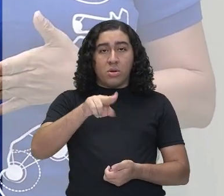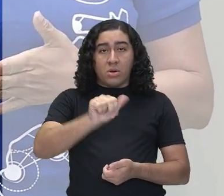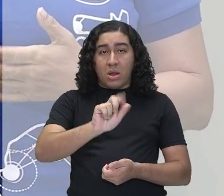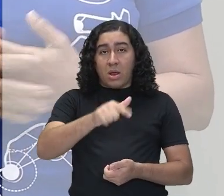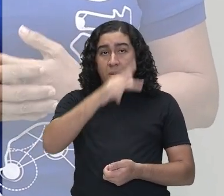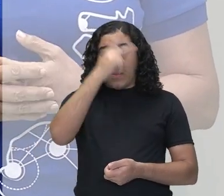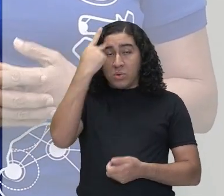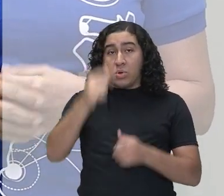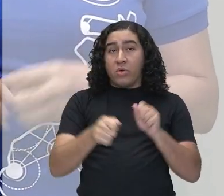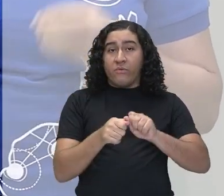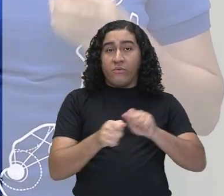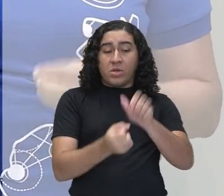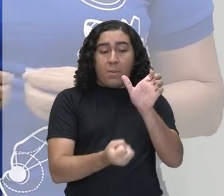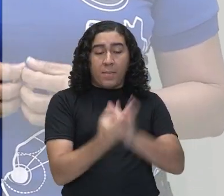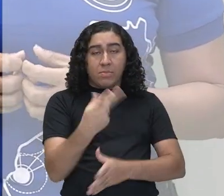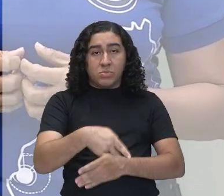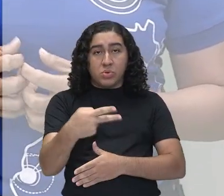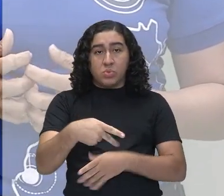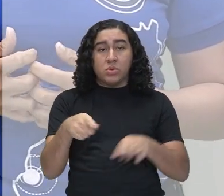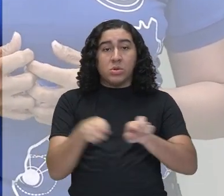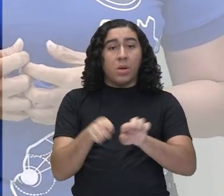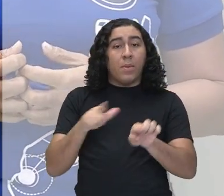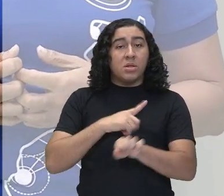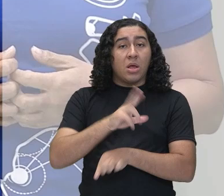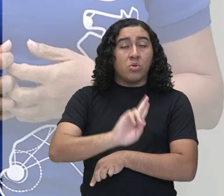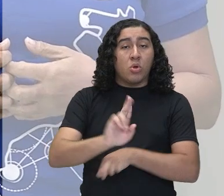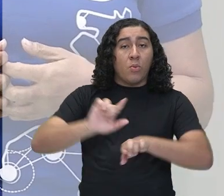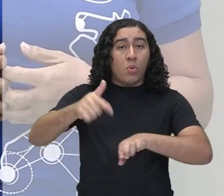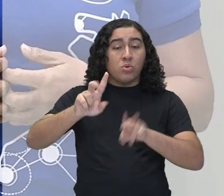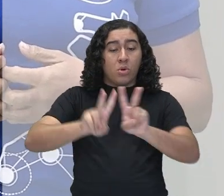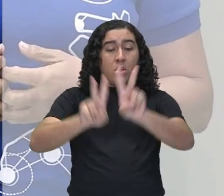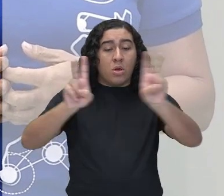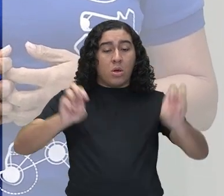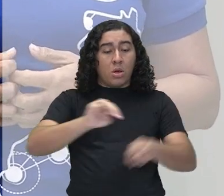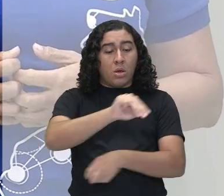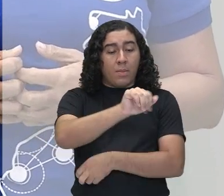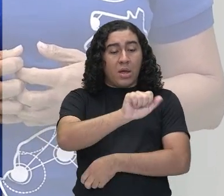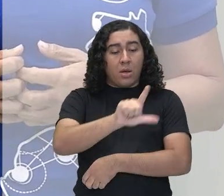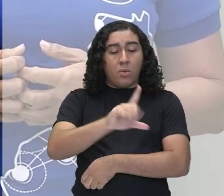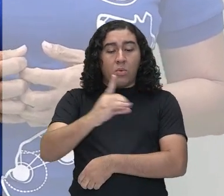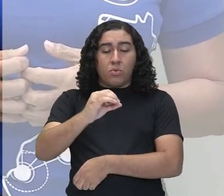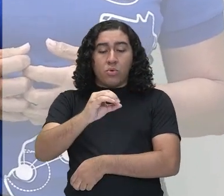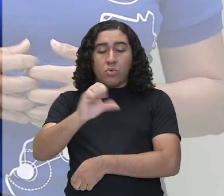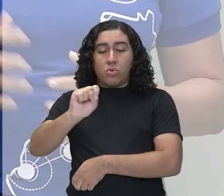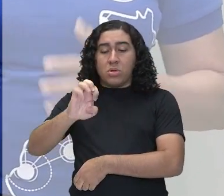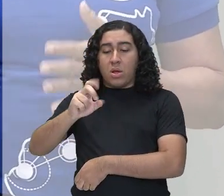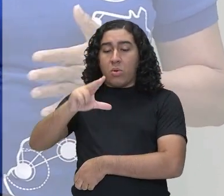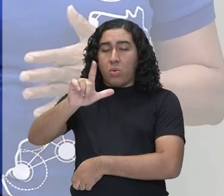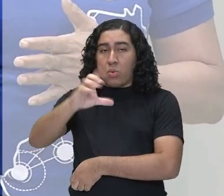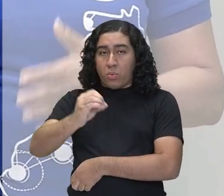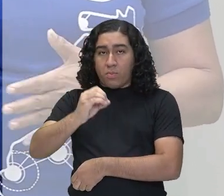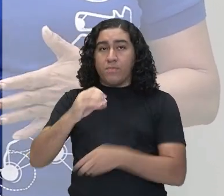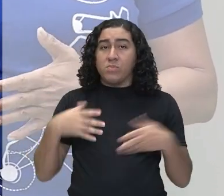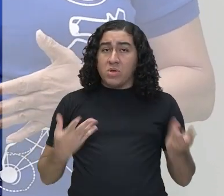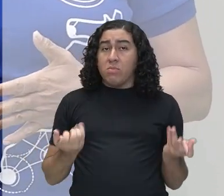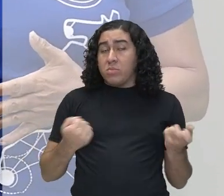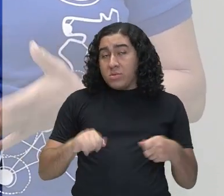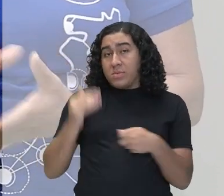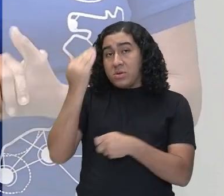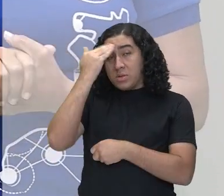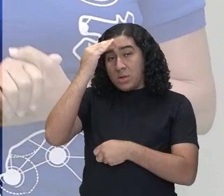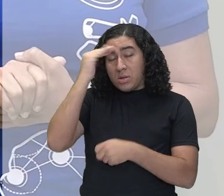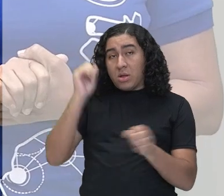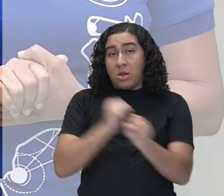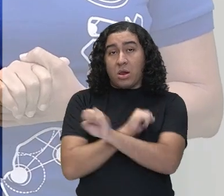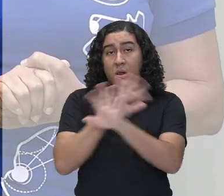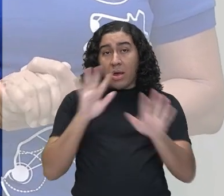quem fundou, e é também chamada de mal do século. Então, dá para entender por que, né,